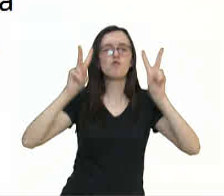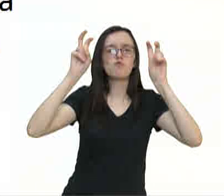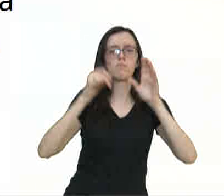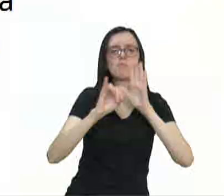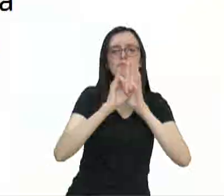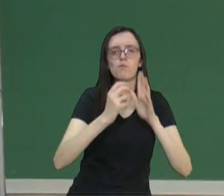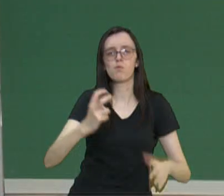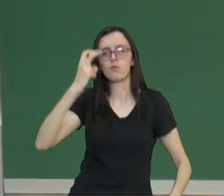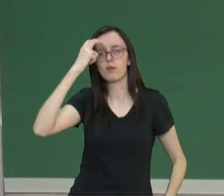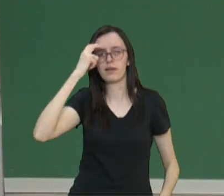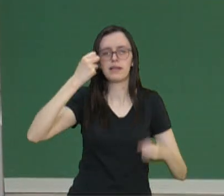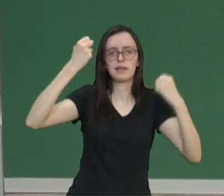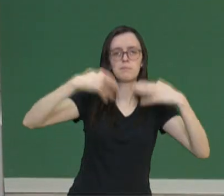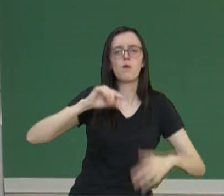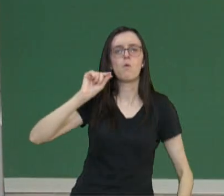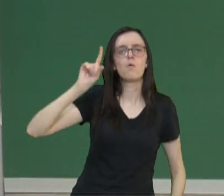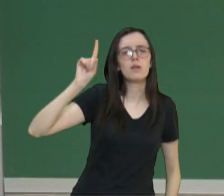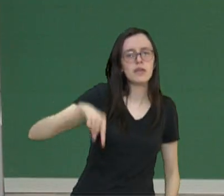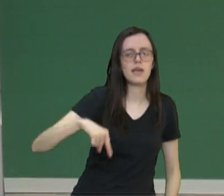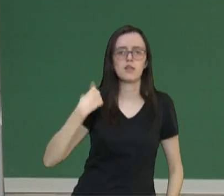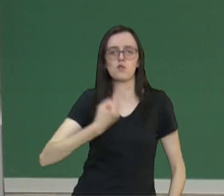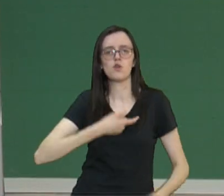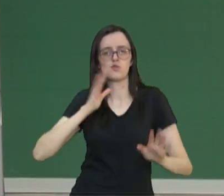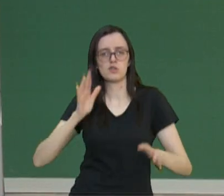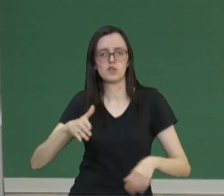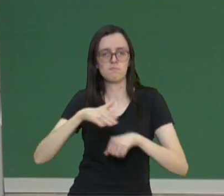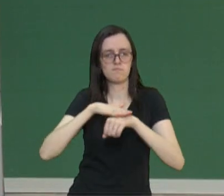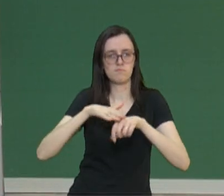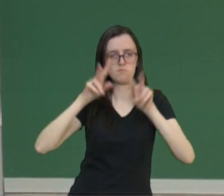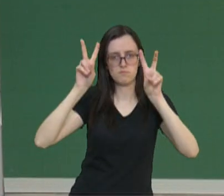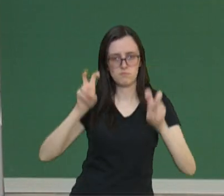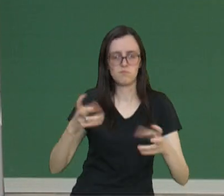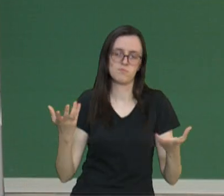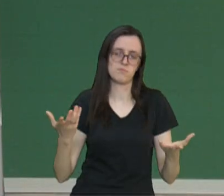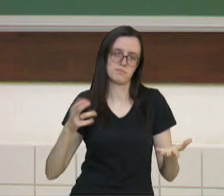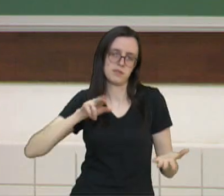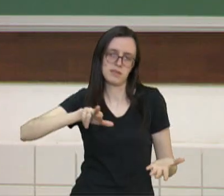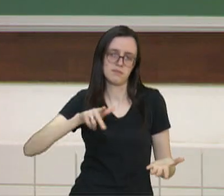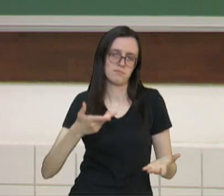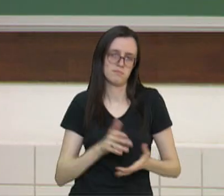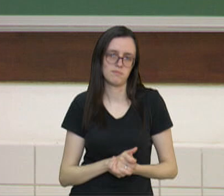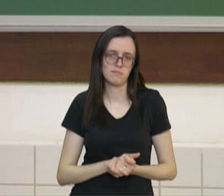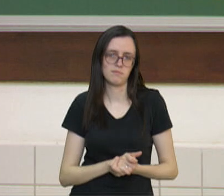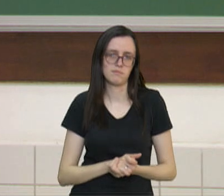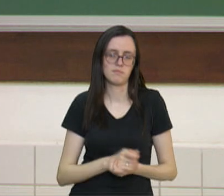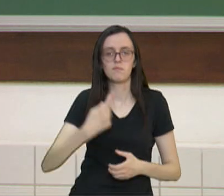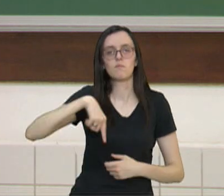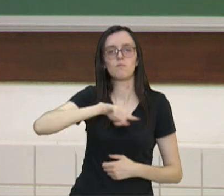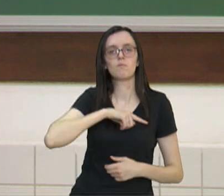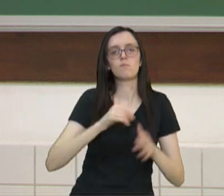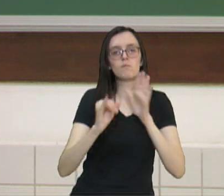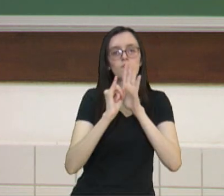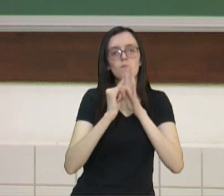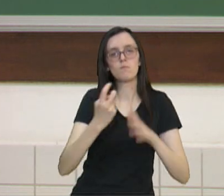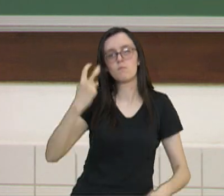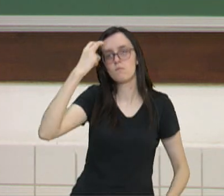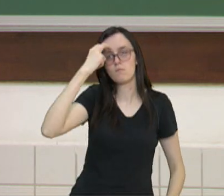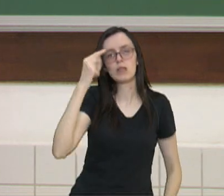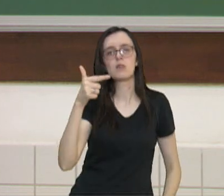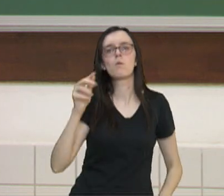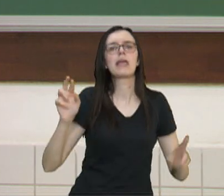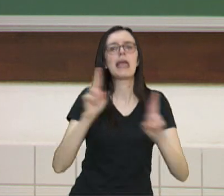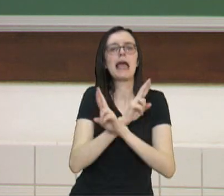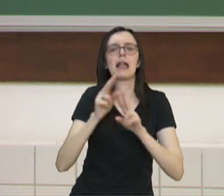cultural, explicando um pouquinho o que a gente já falou. Não, que a nossa identidade cultural não tem a ver